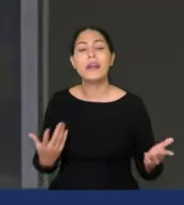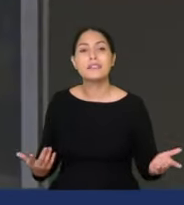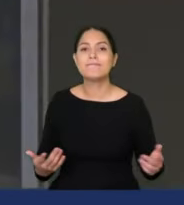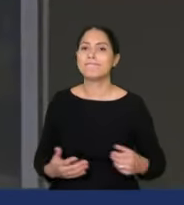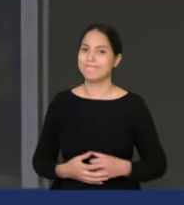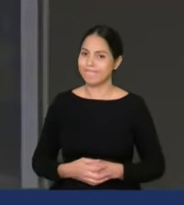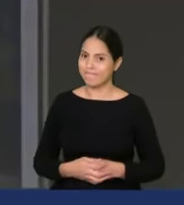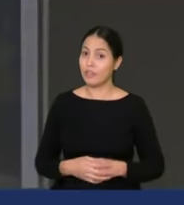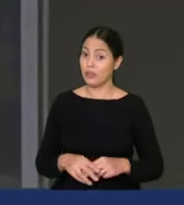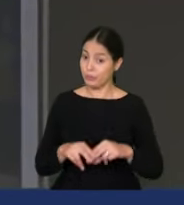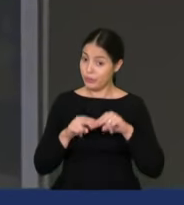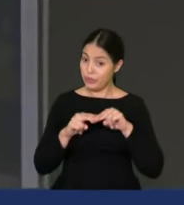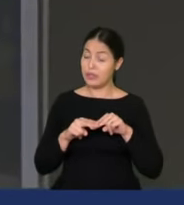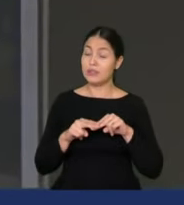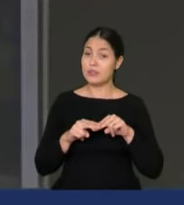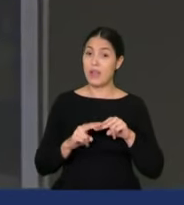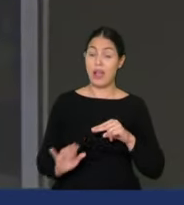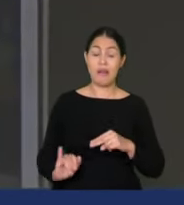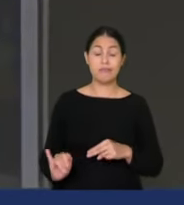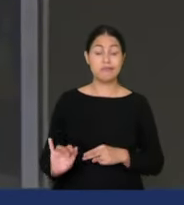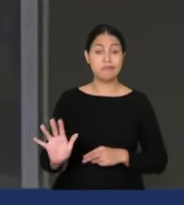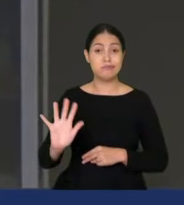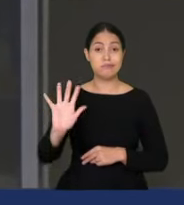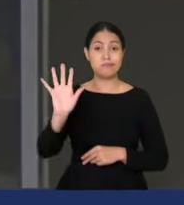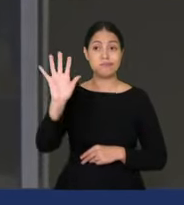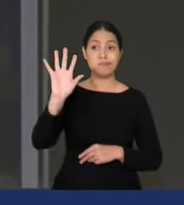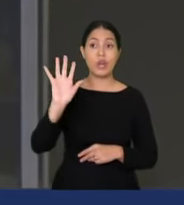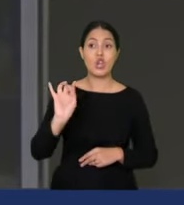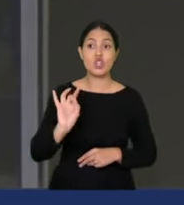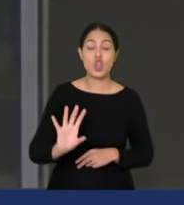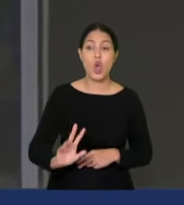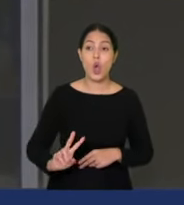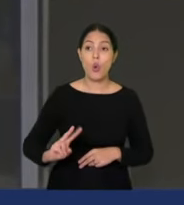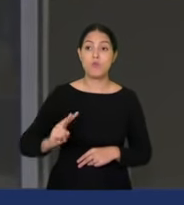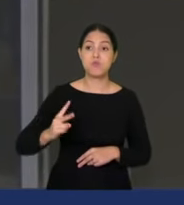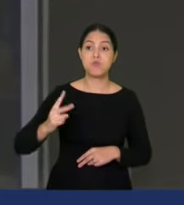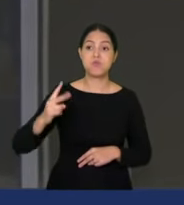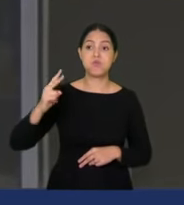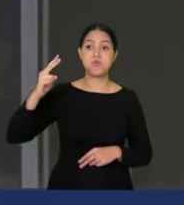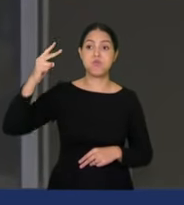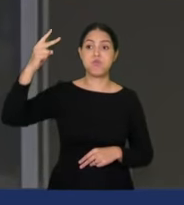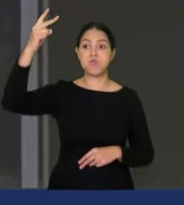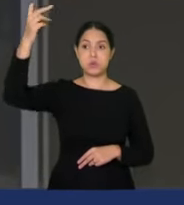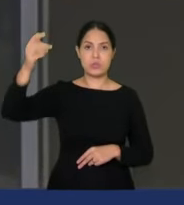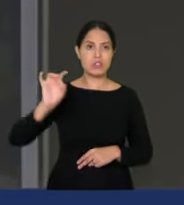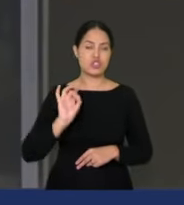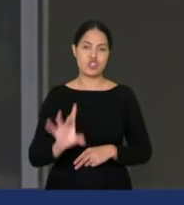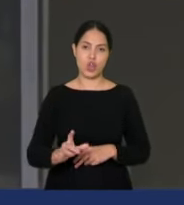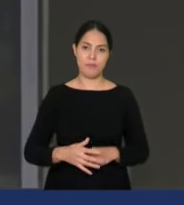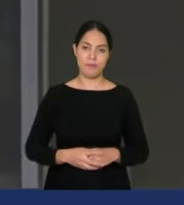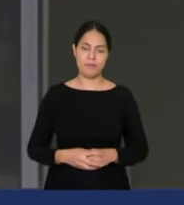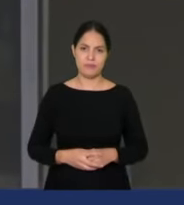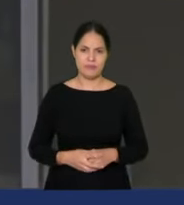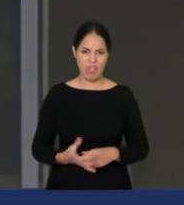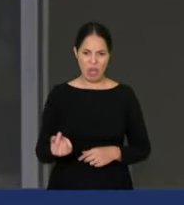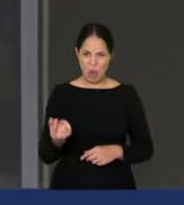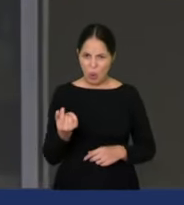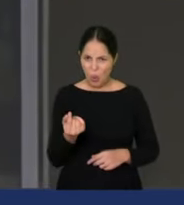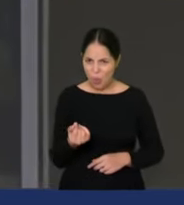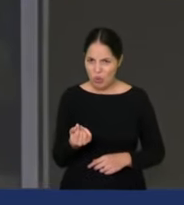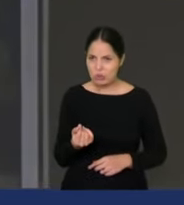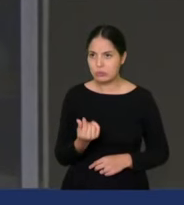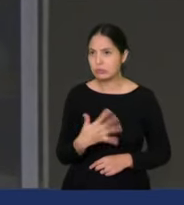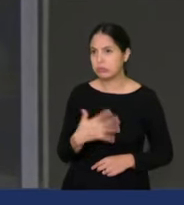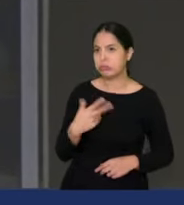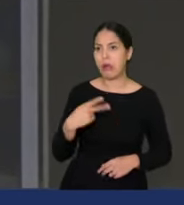disso, a inflação só faz subir, porque os custos das coisas aqui no Brasil